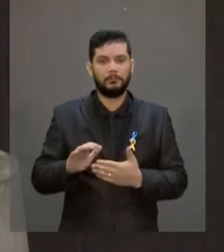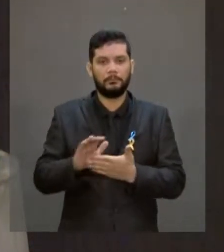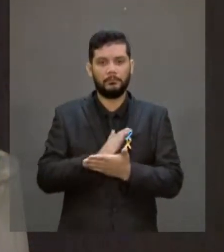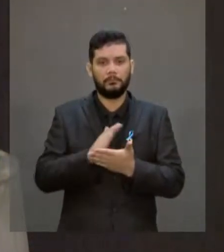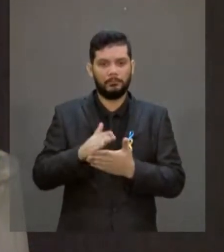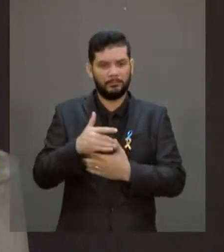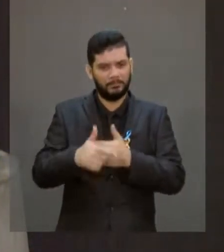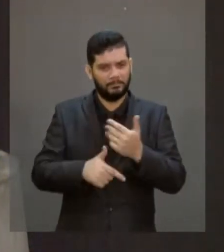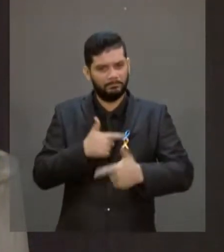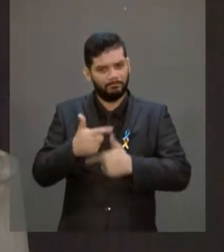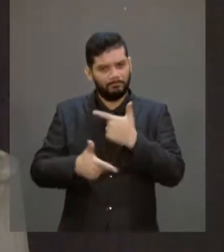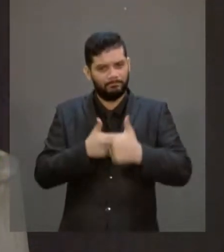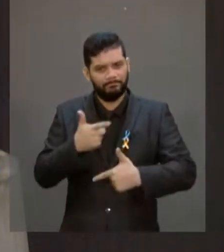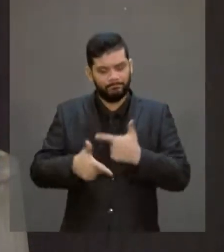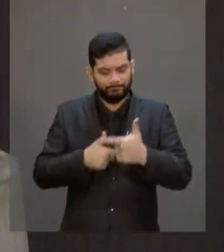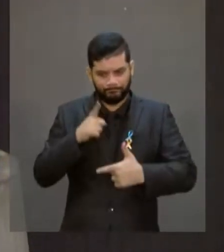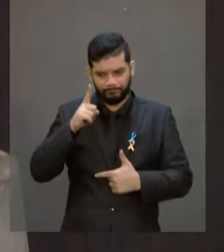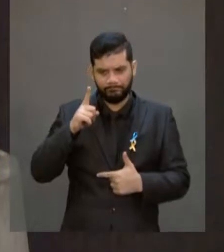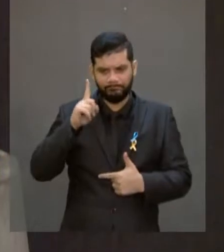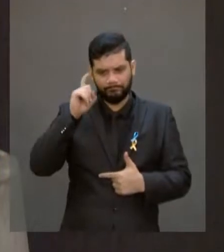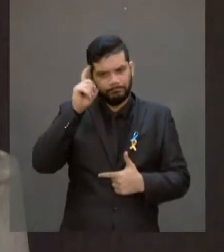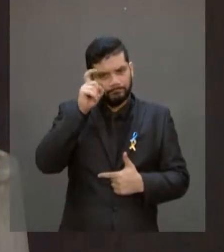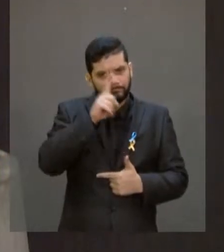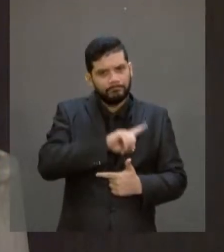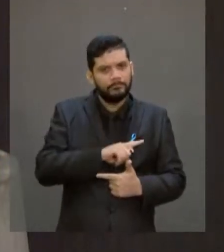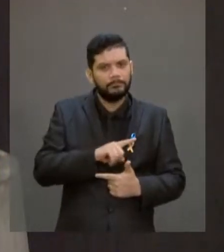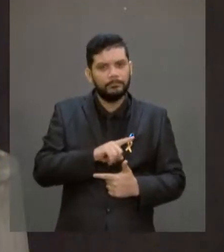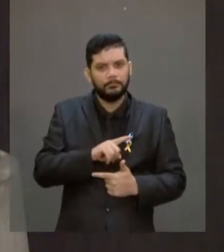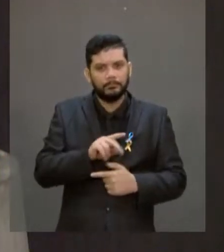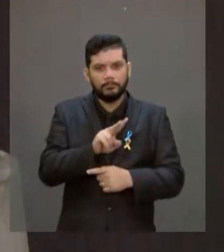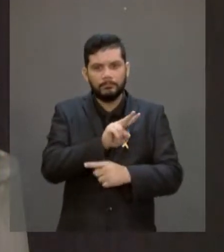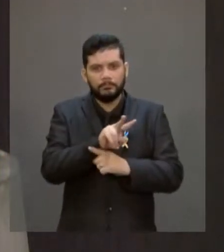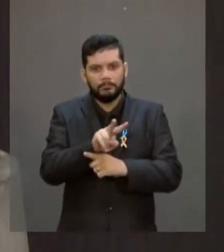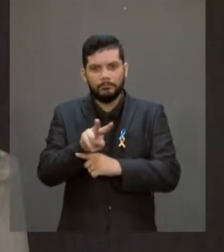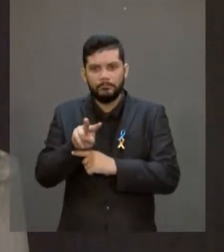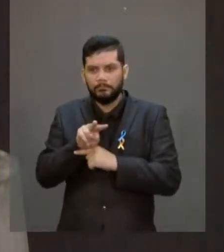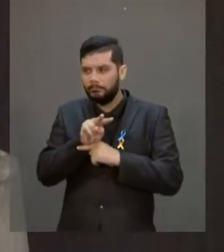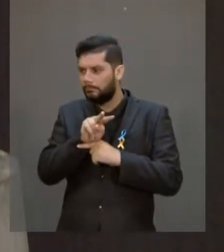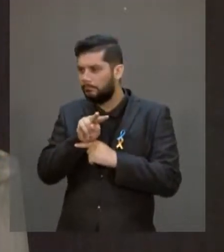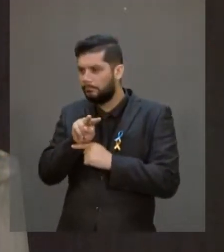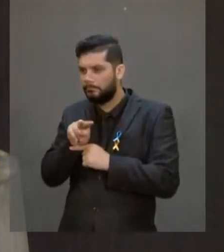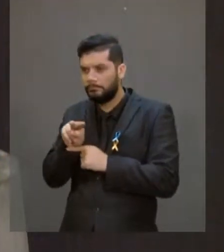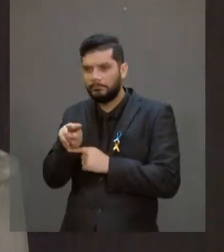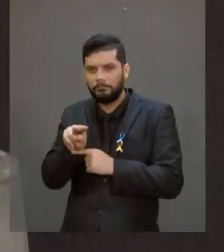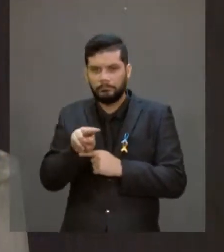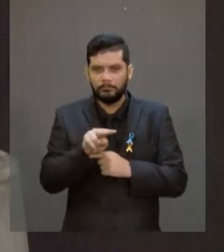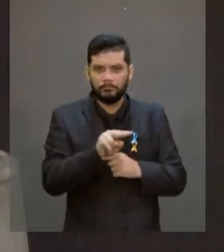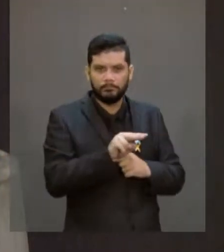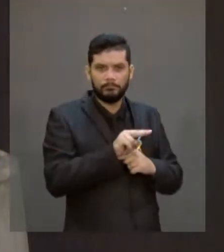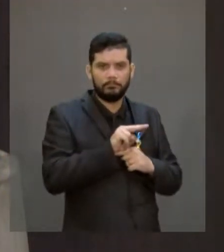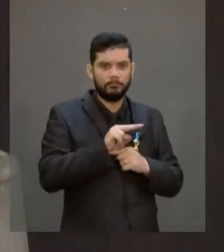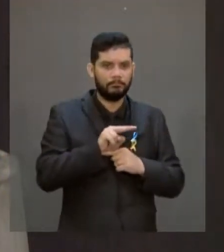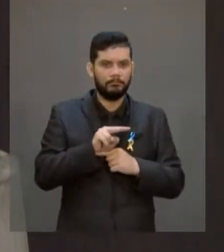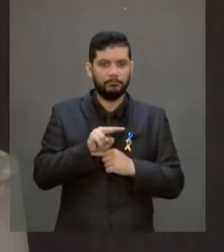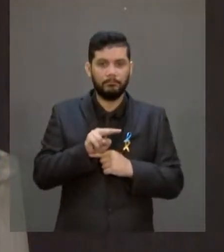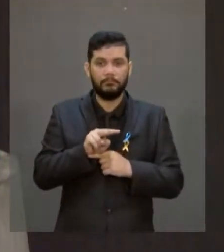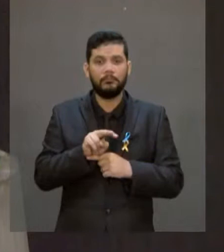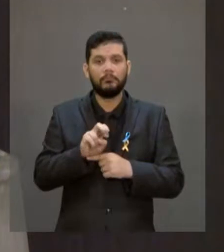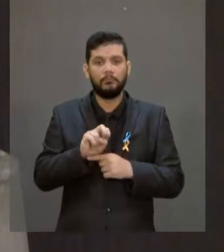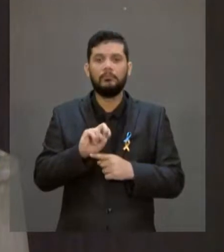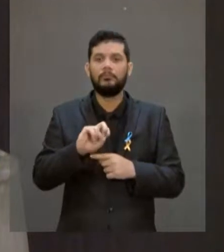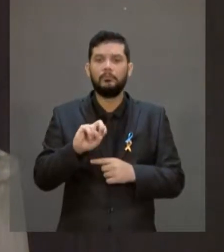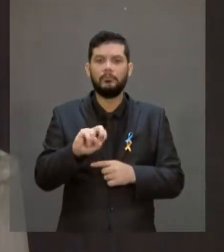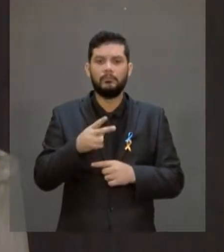laboriosa, delicada, complexa tarefa de fazer a segurança pública, o policiamento ostensivo ou o